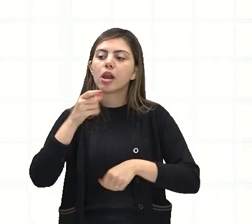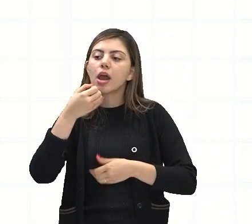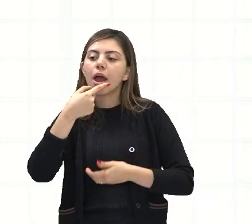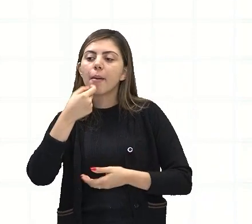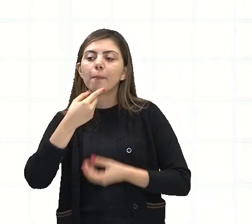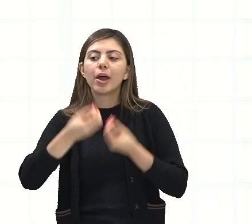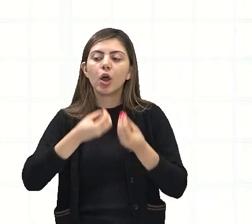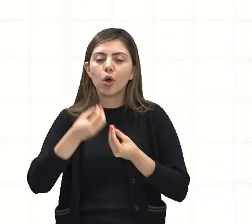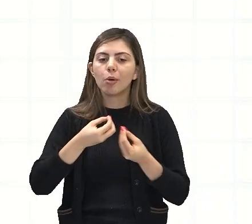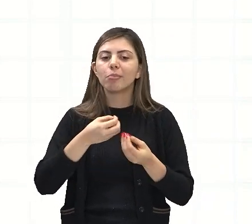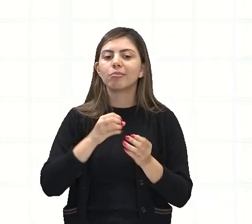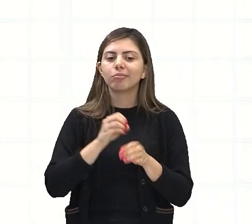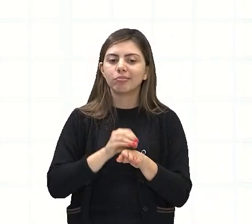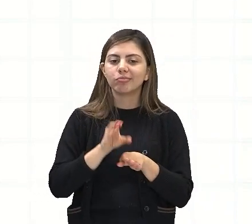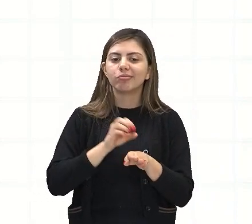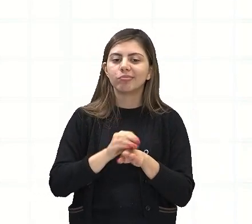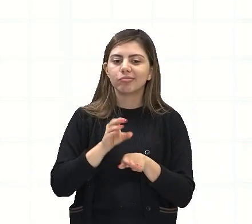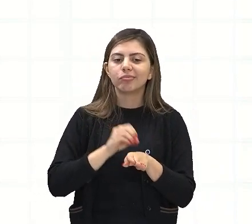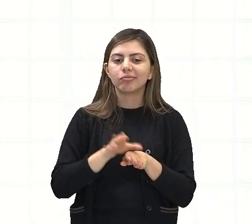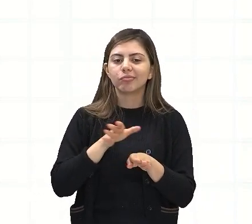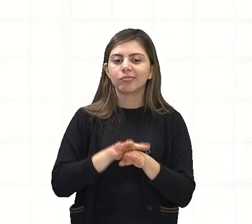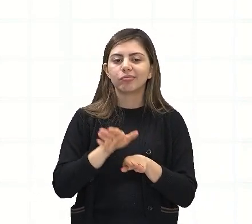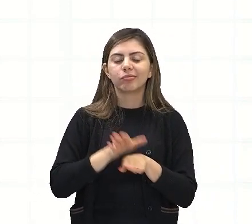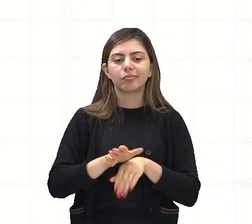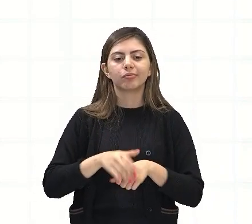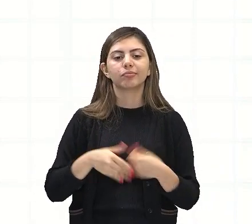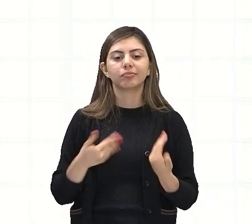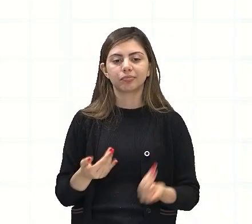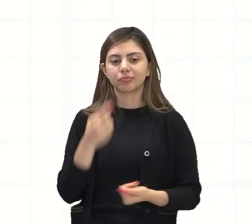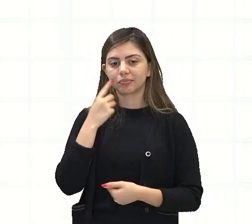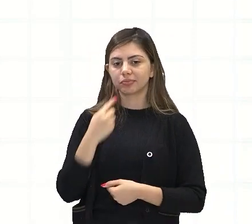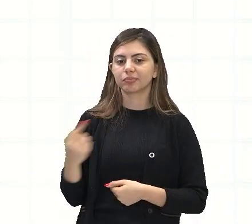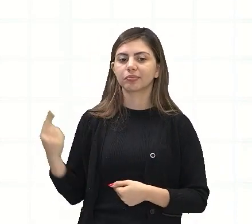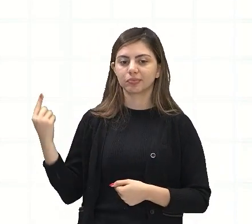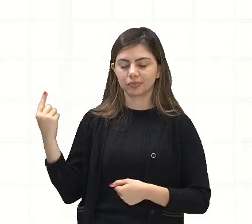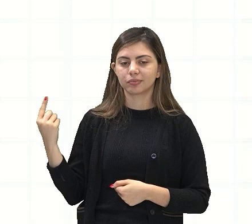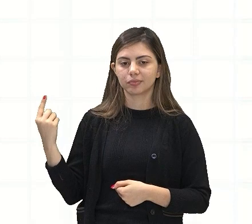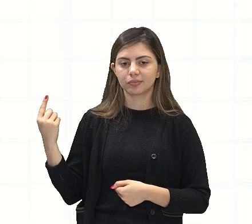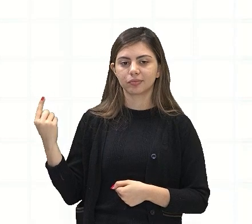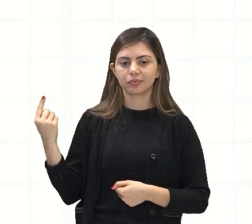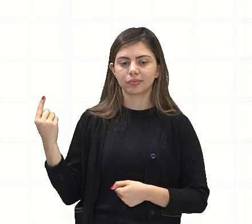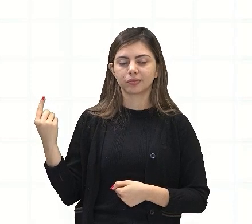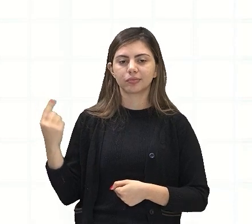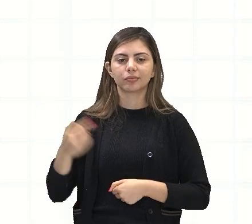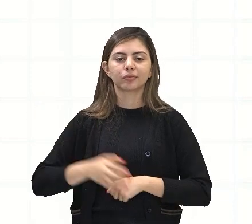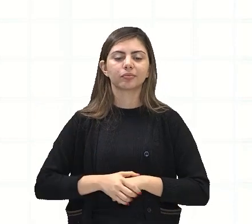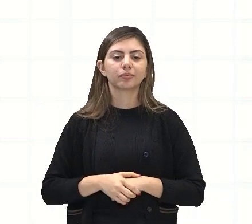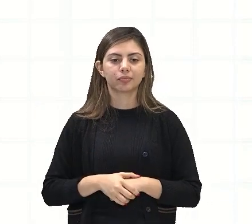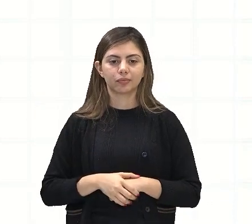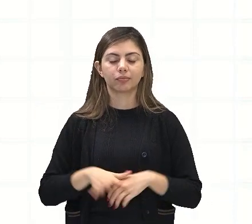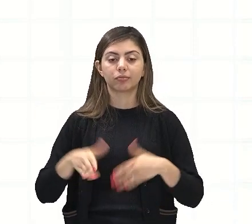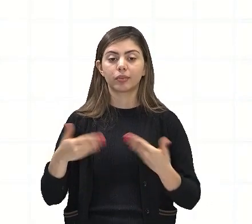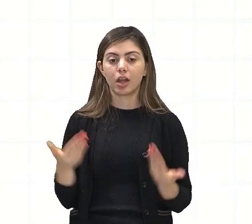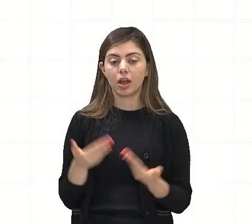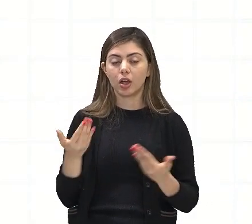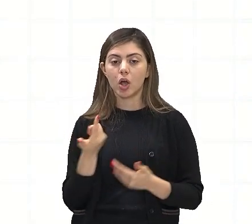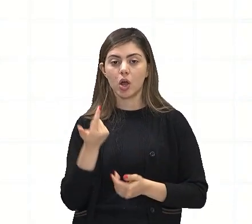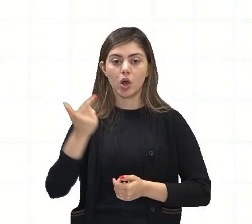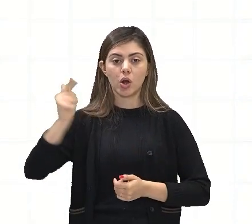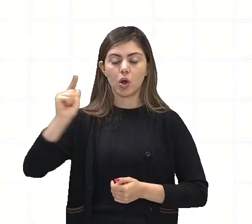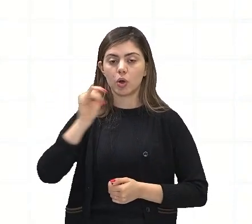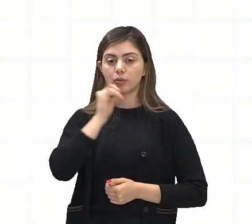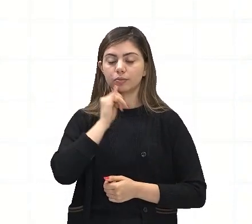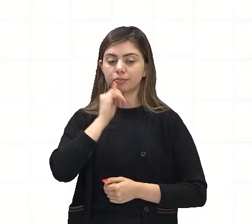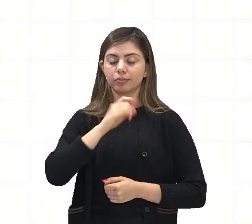E assim vai, sucessivamente. Veja, aqui está esse tipo de texto. Vamos ver um outro exemplo